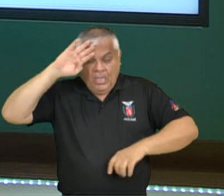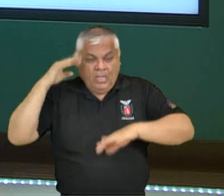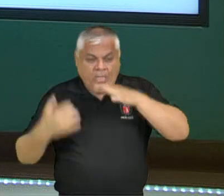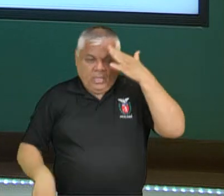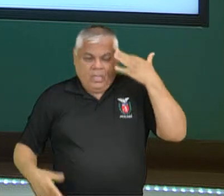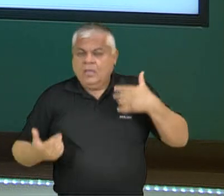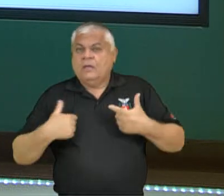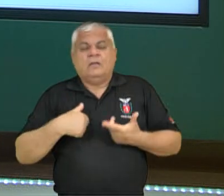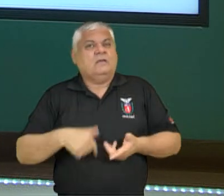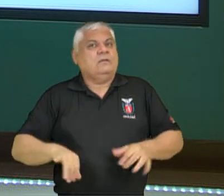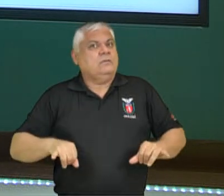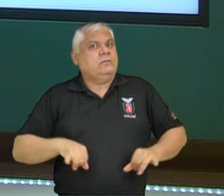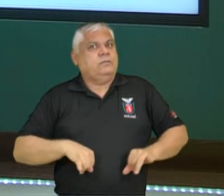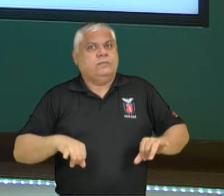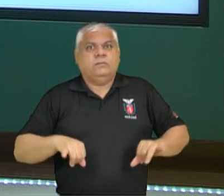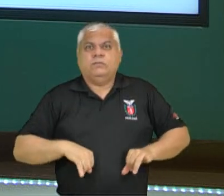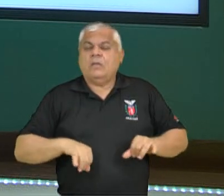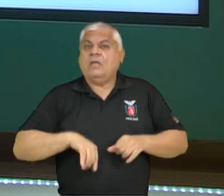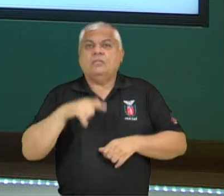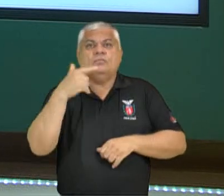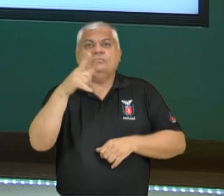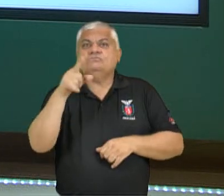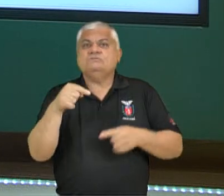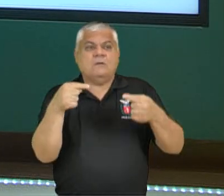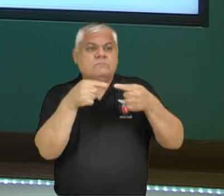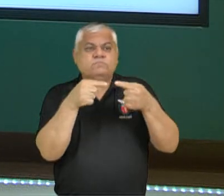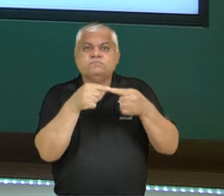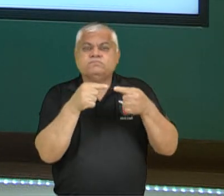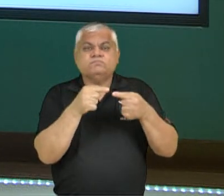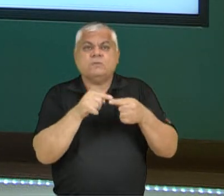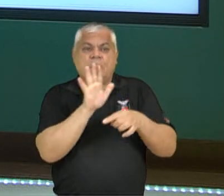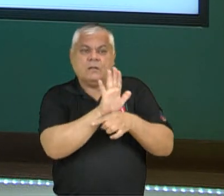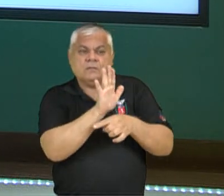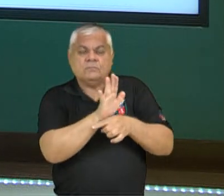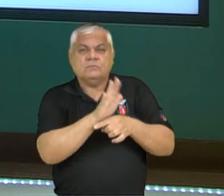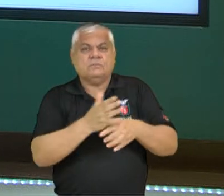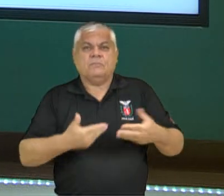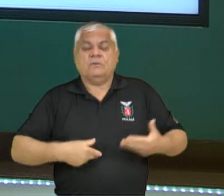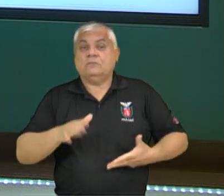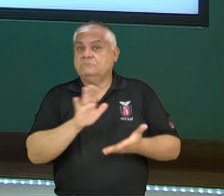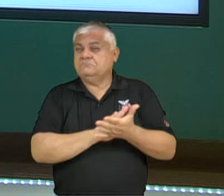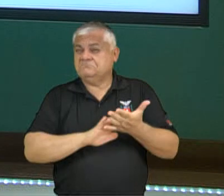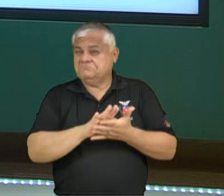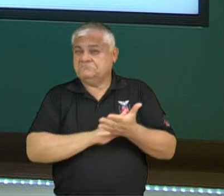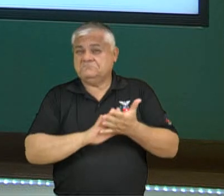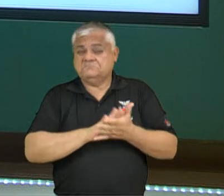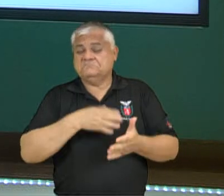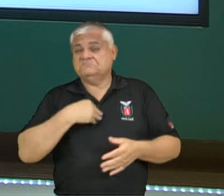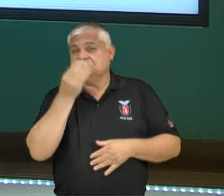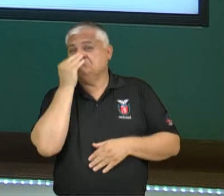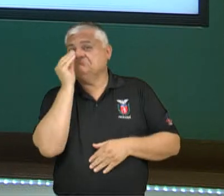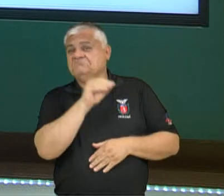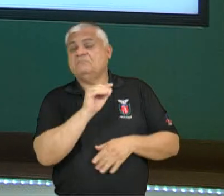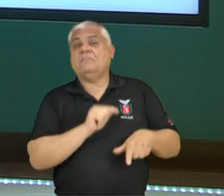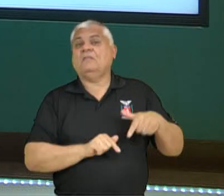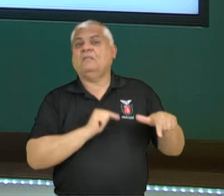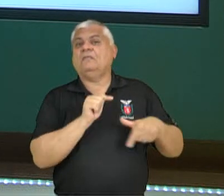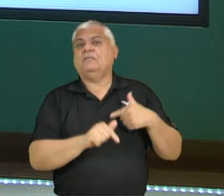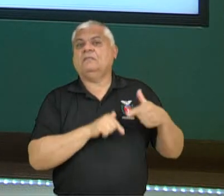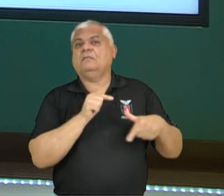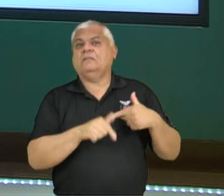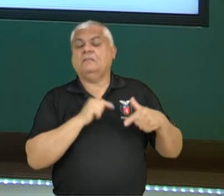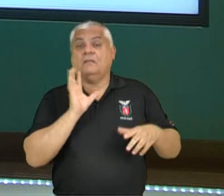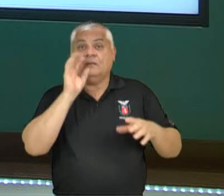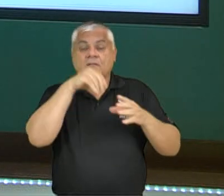né, para os trabalhadores. Então a gente tem aí esse aspecto social a se observar durante a